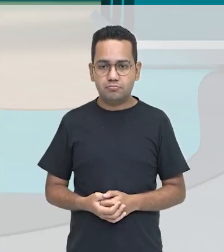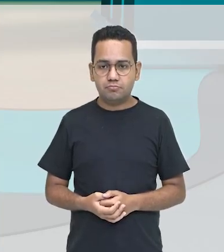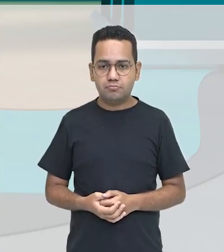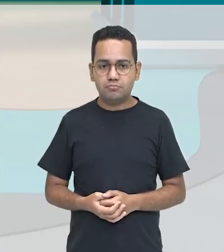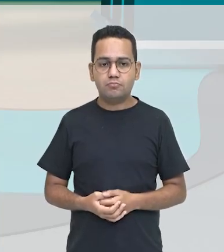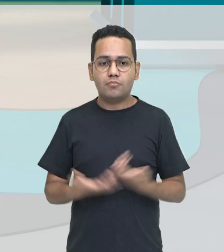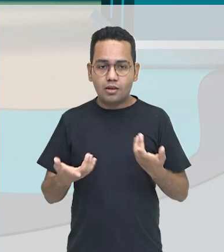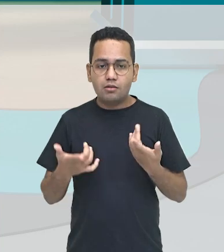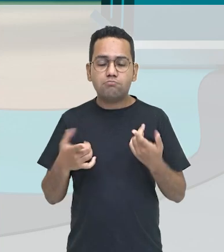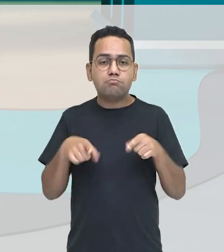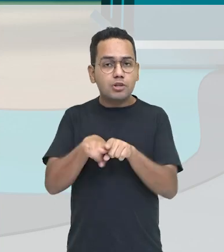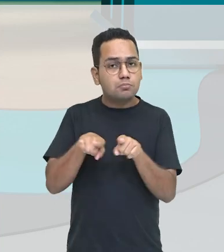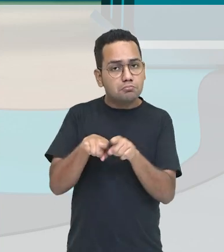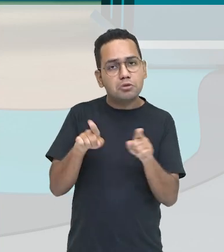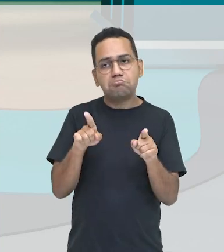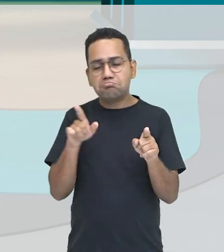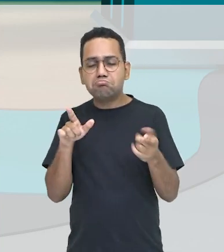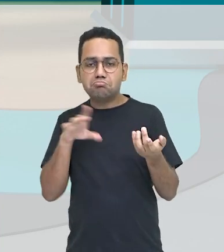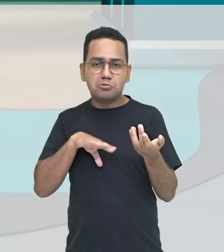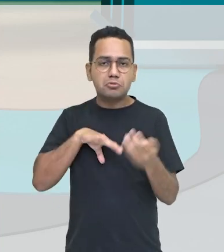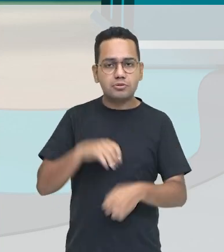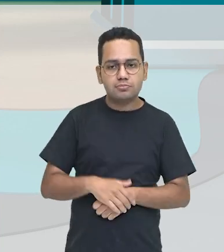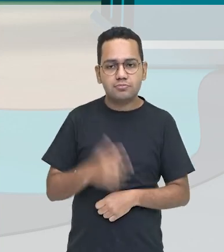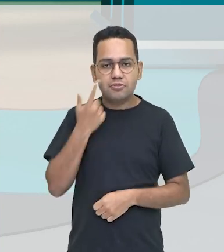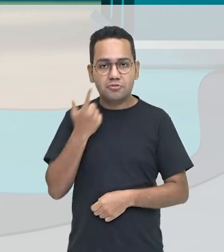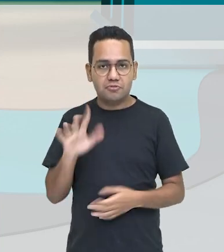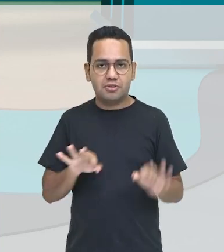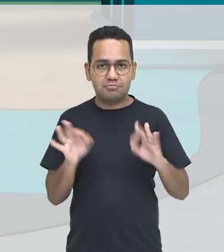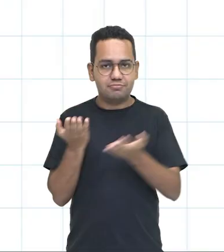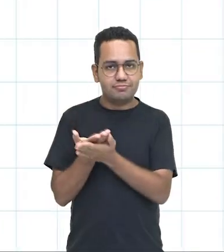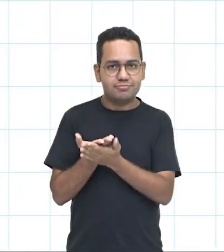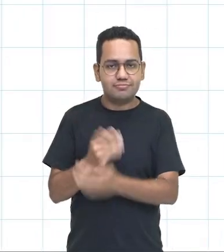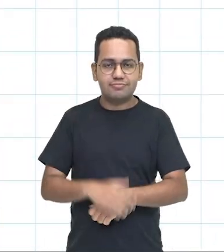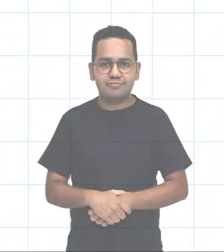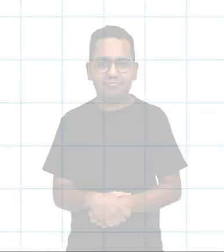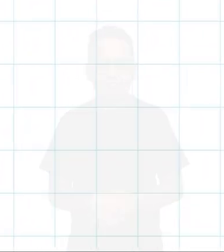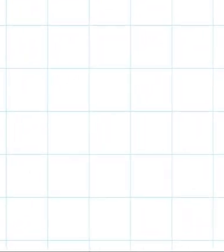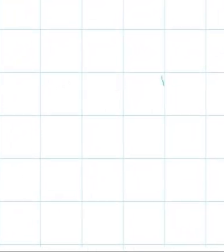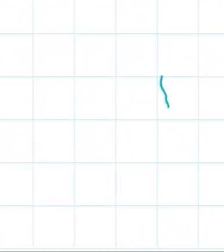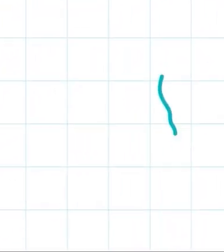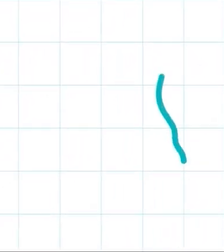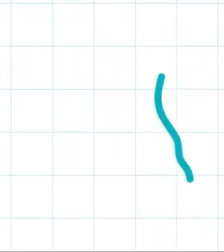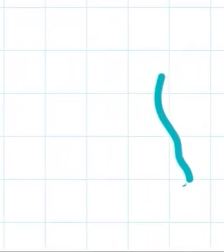em língua portuguesa, a gente vai ver isso em língua inglesa. Vamos para a nossa aula?